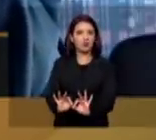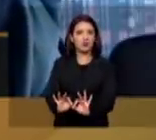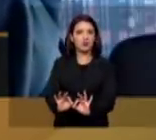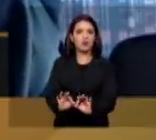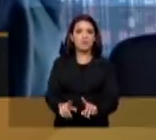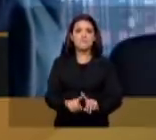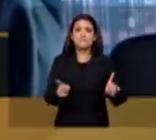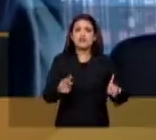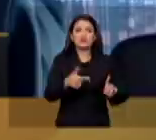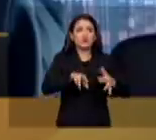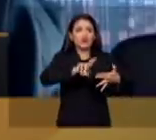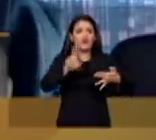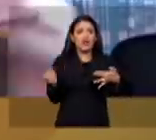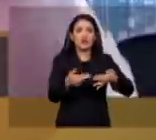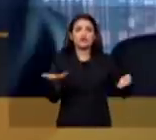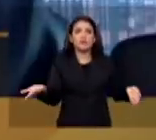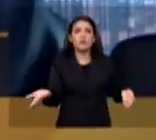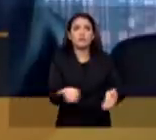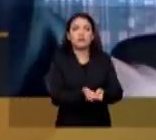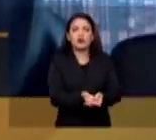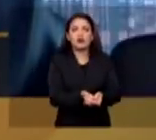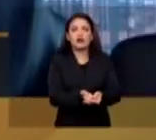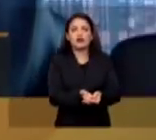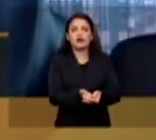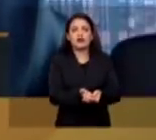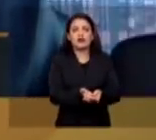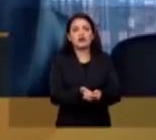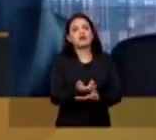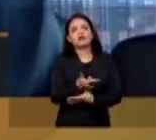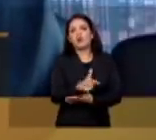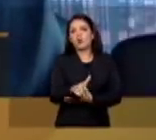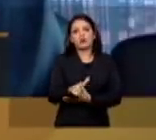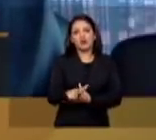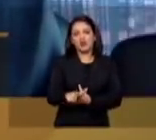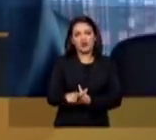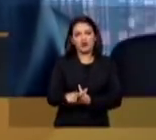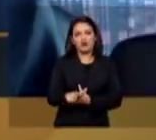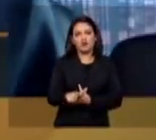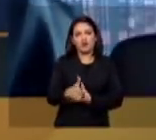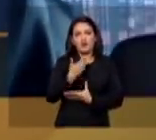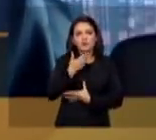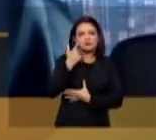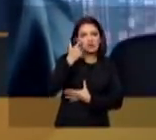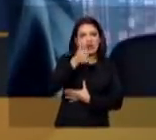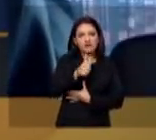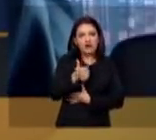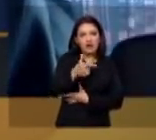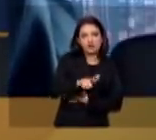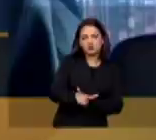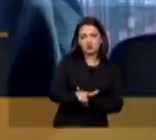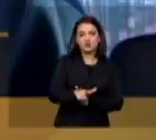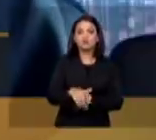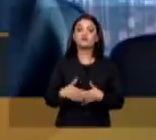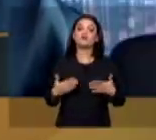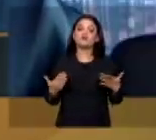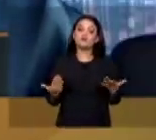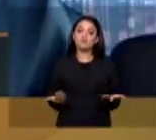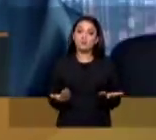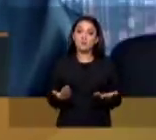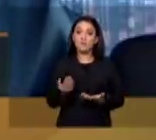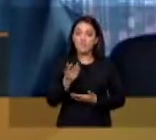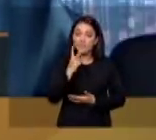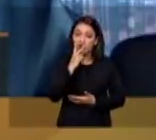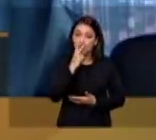fixação da competência da turma para analisar essa matéria. Então, me parece que plenário julga que recurso que trata